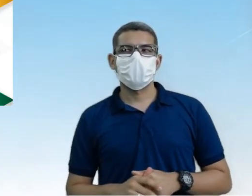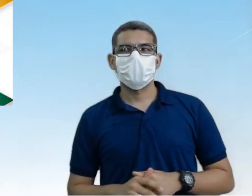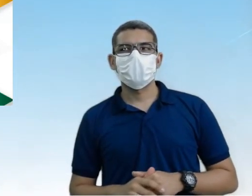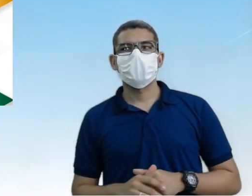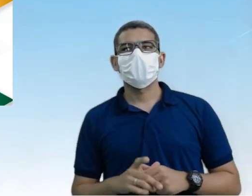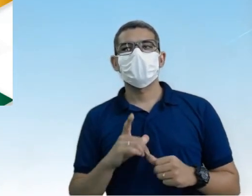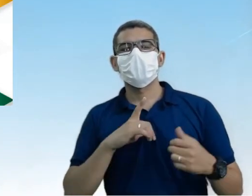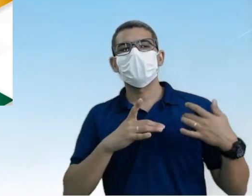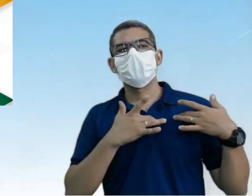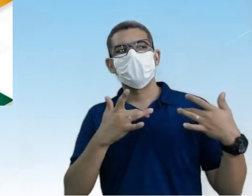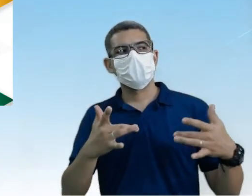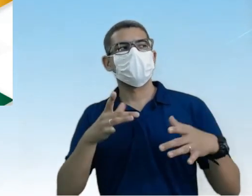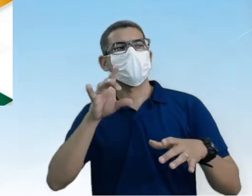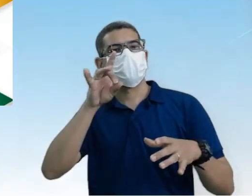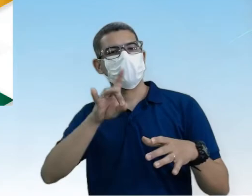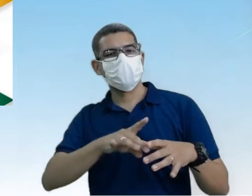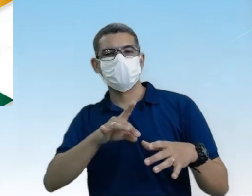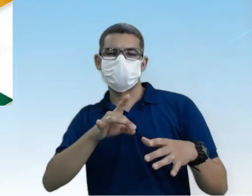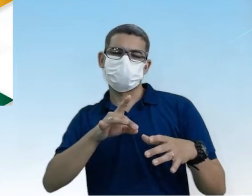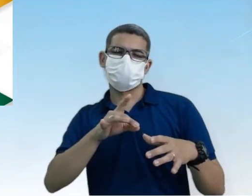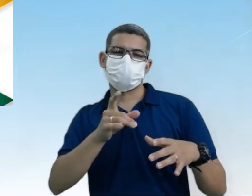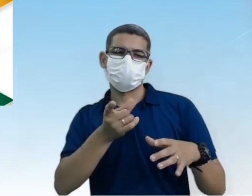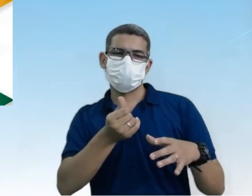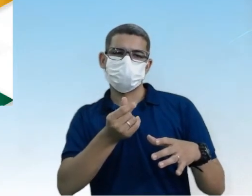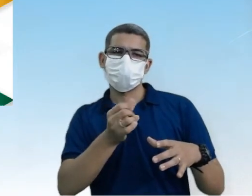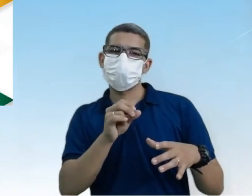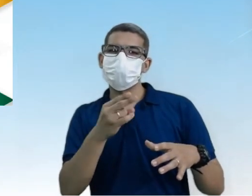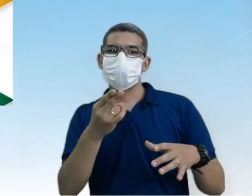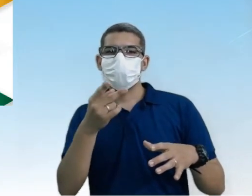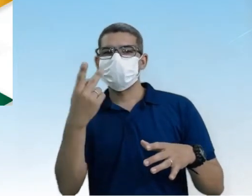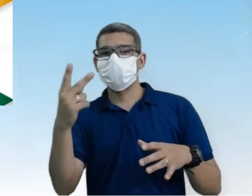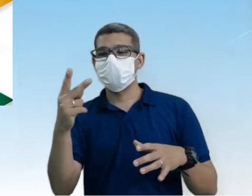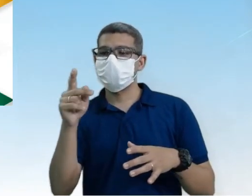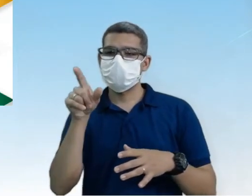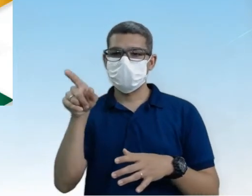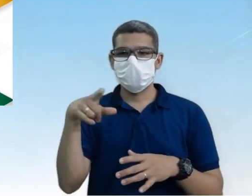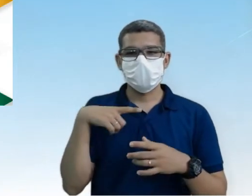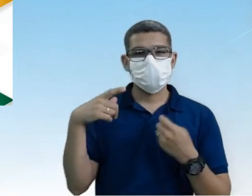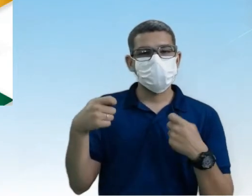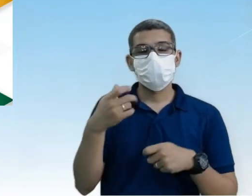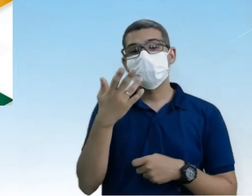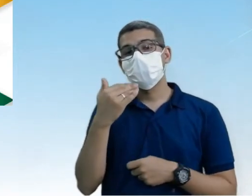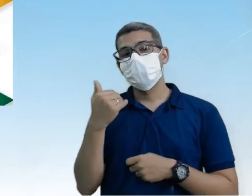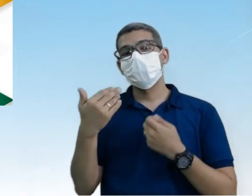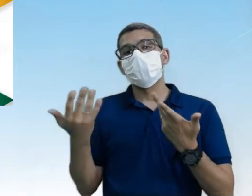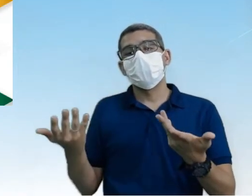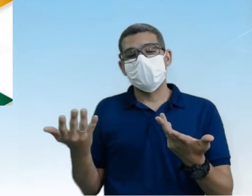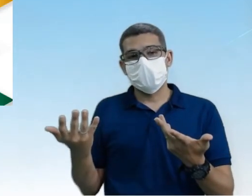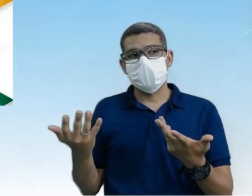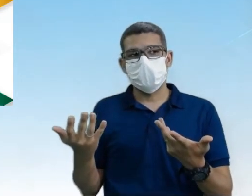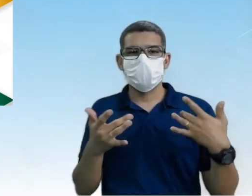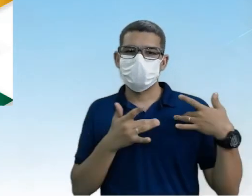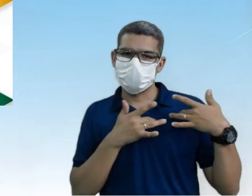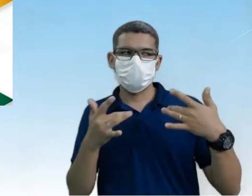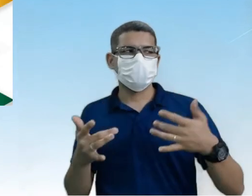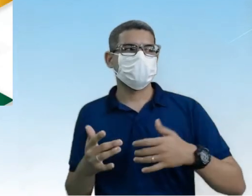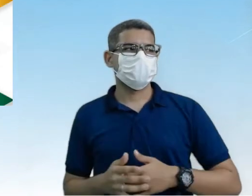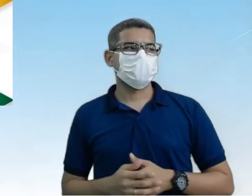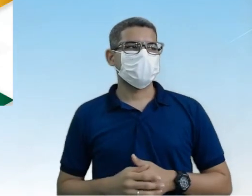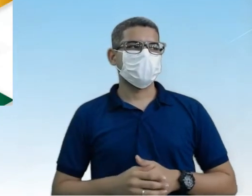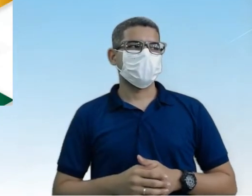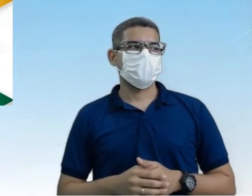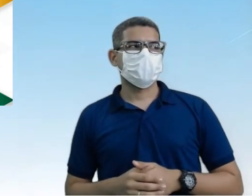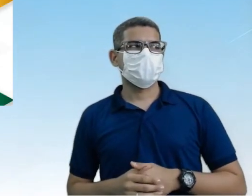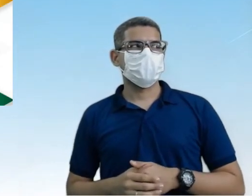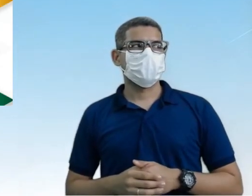a doação, seja ela financeira ou dependendo de como essa campanha ela pode vincular para ajudar essas